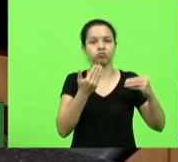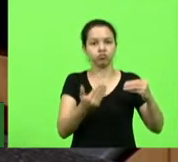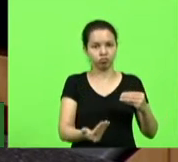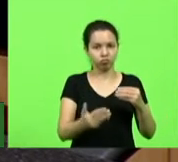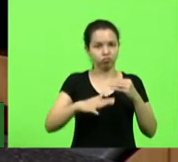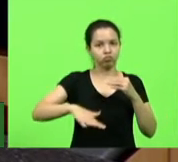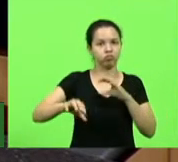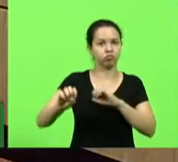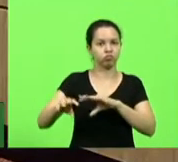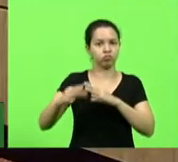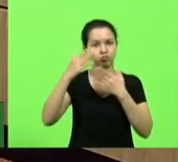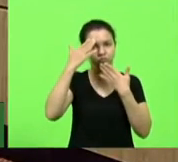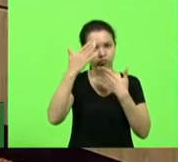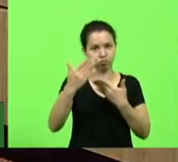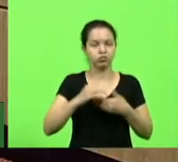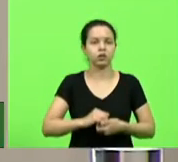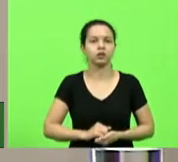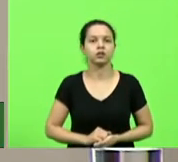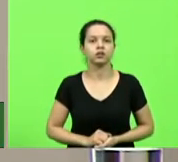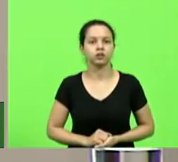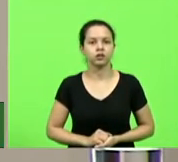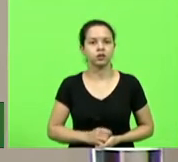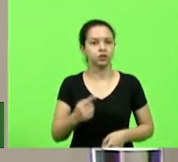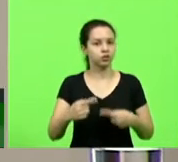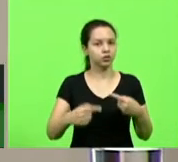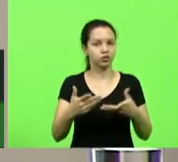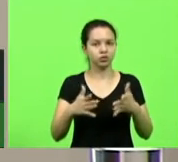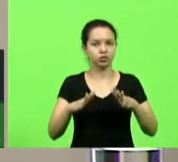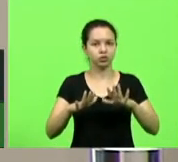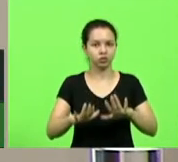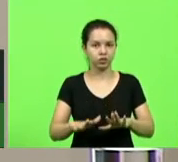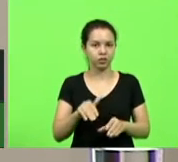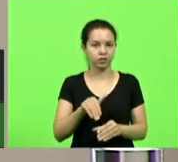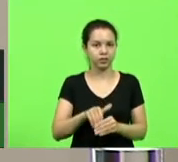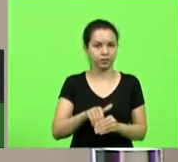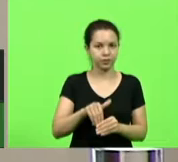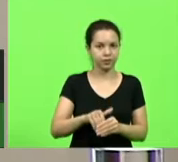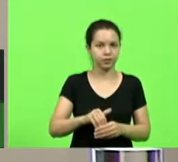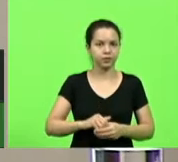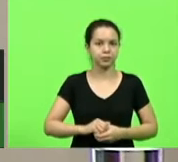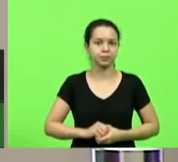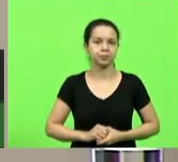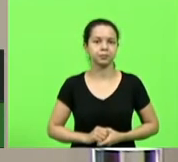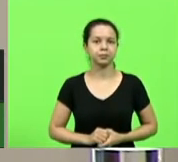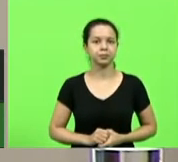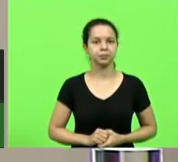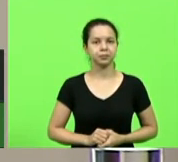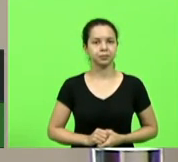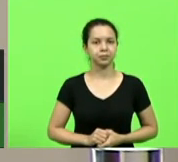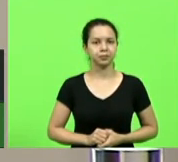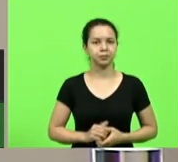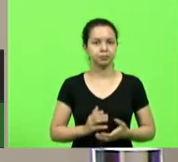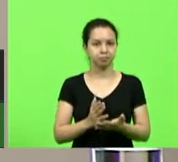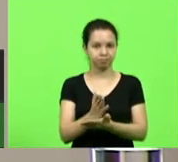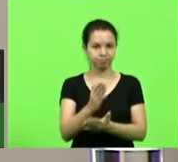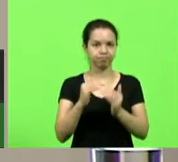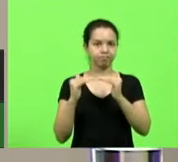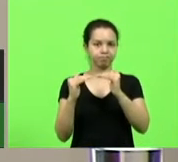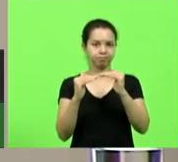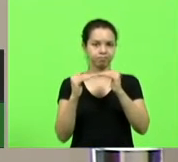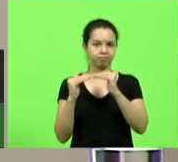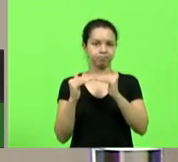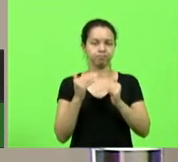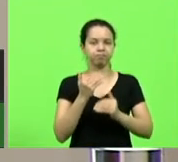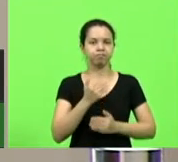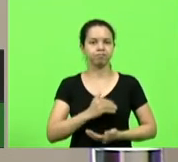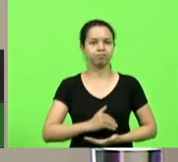educação. Obrigado, senhor presidente. Não havendo mais quem queira discutir, em votação. Deputados que aprovam, permaneçam como se encontram. Aprovado por